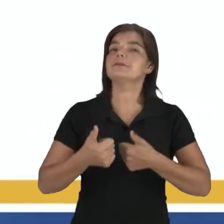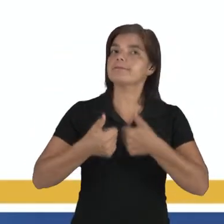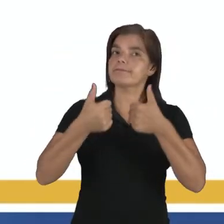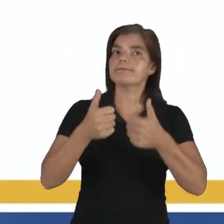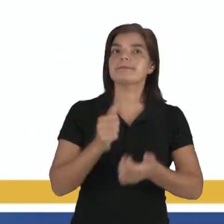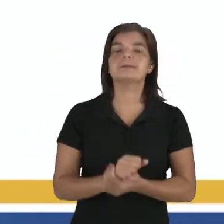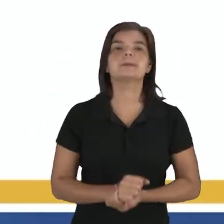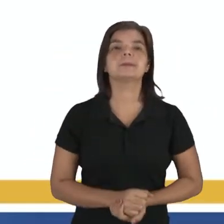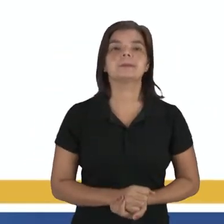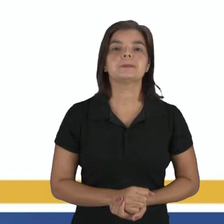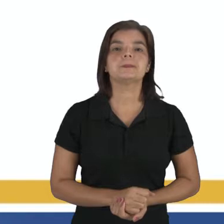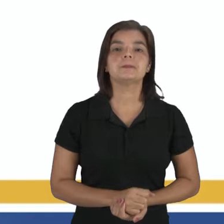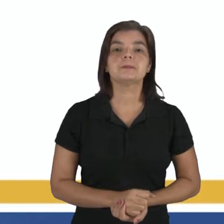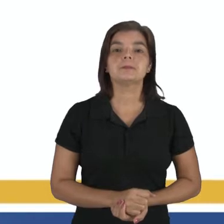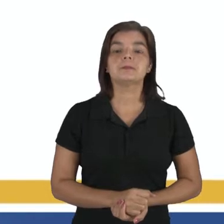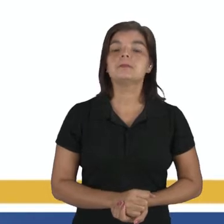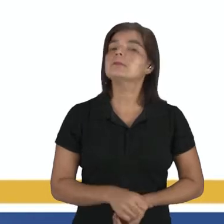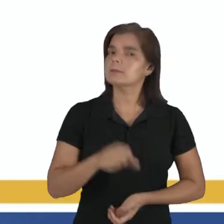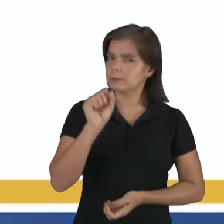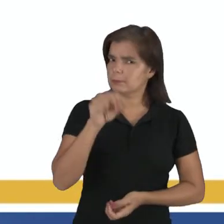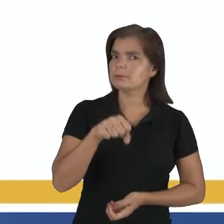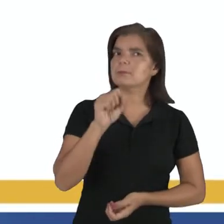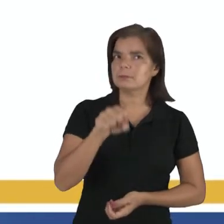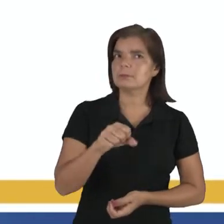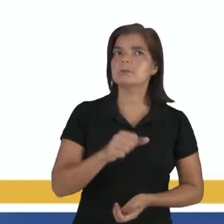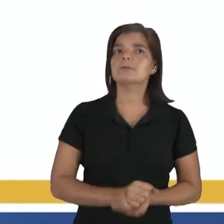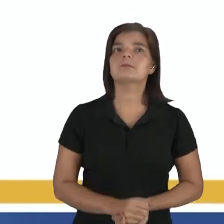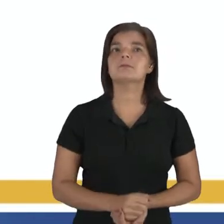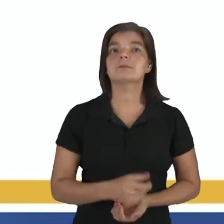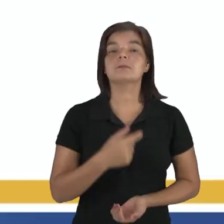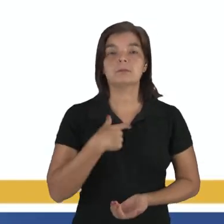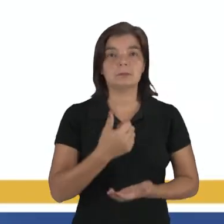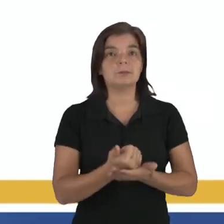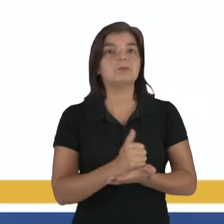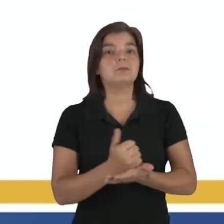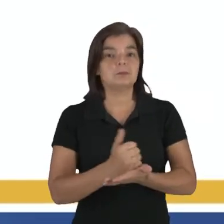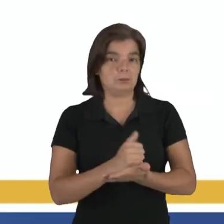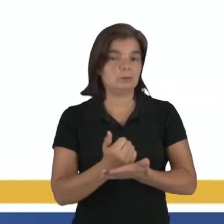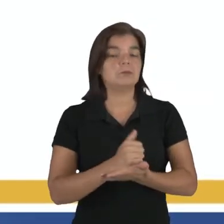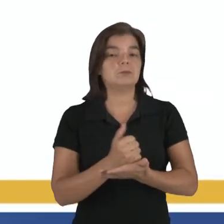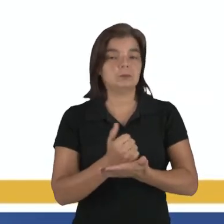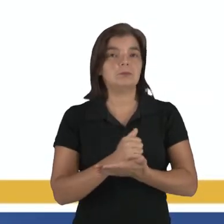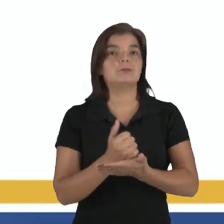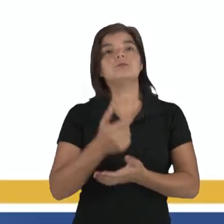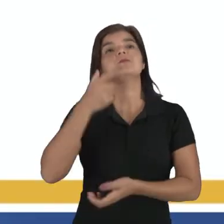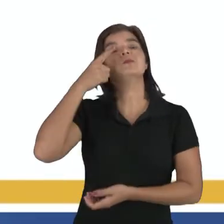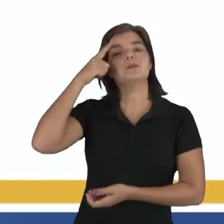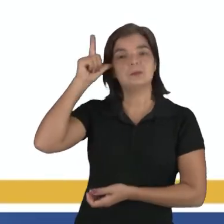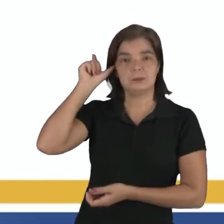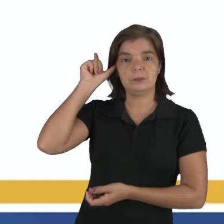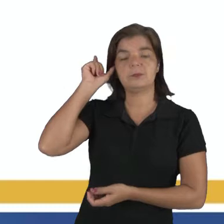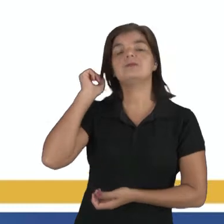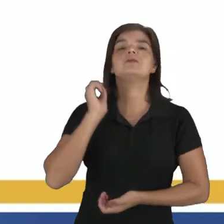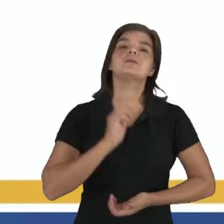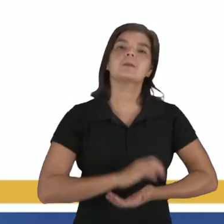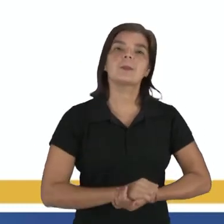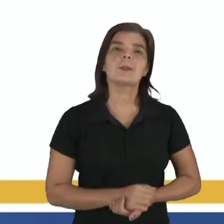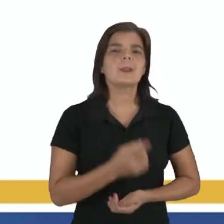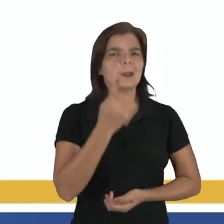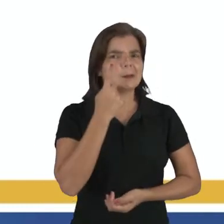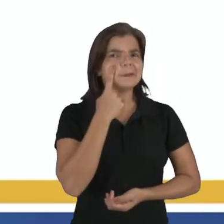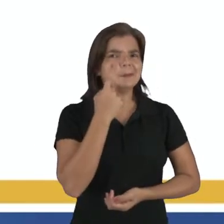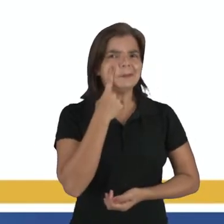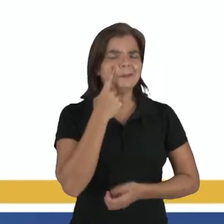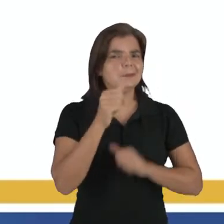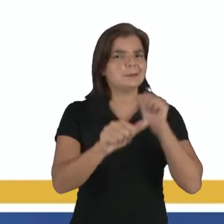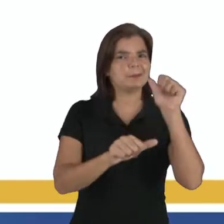Agora eu tenho que dar uma resposta completa. Yes, I played games yesterday. Vocês